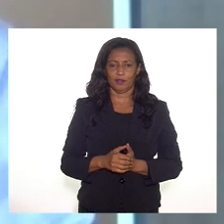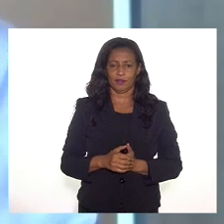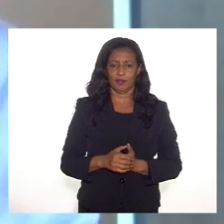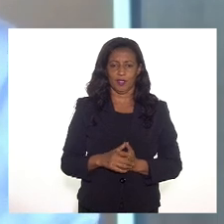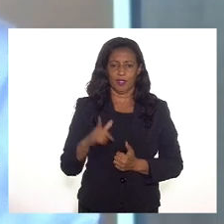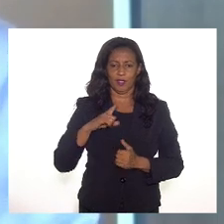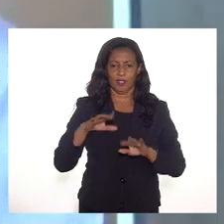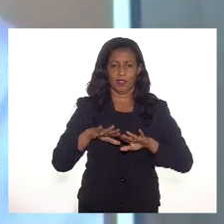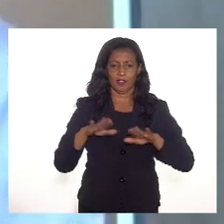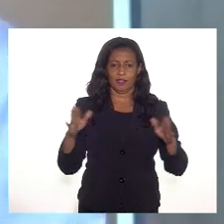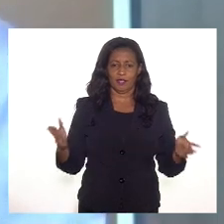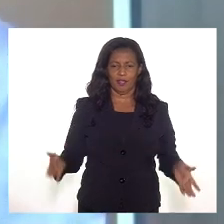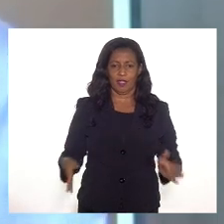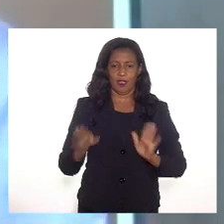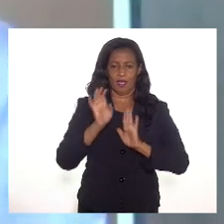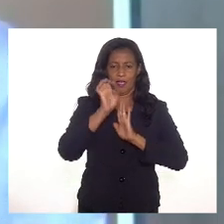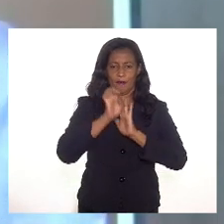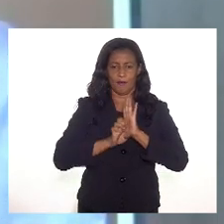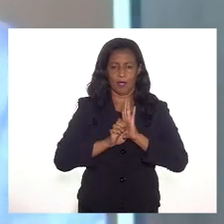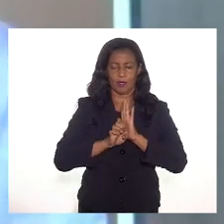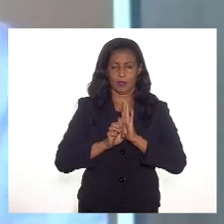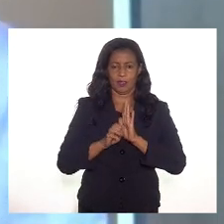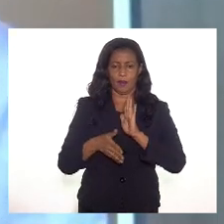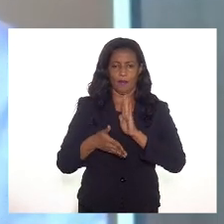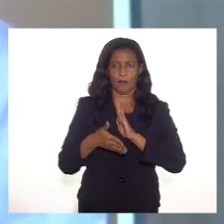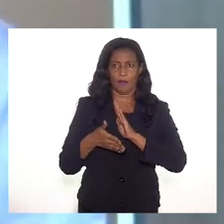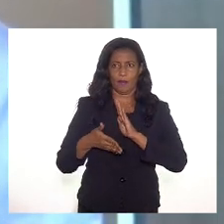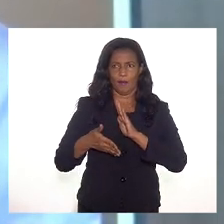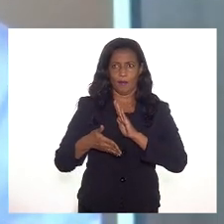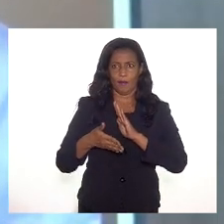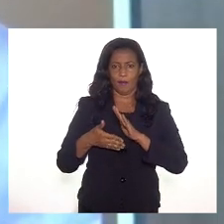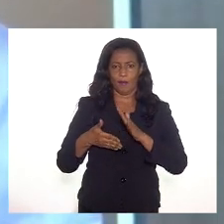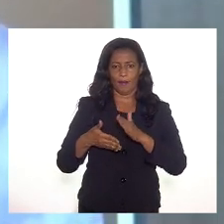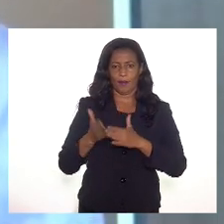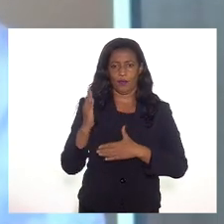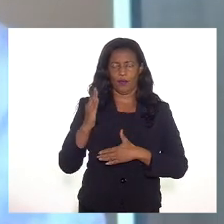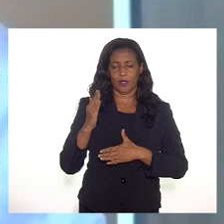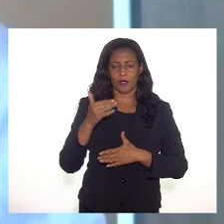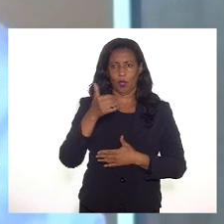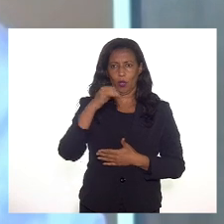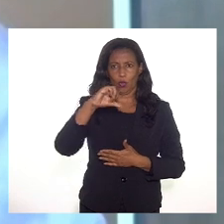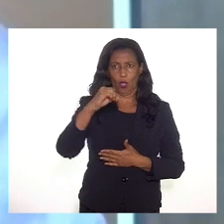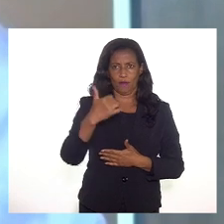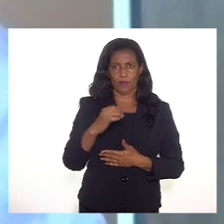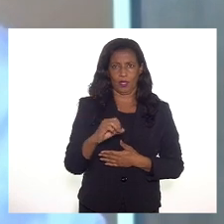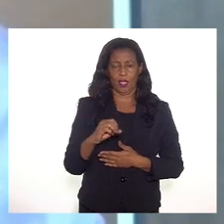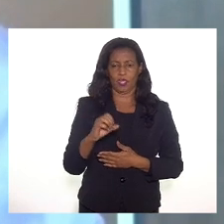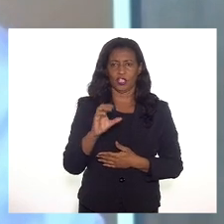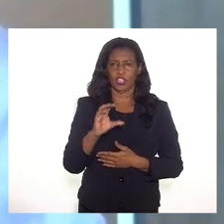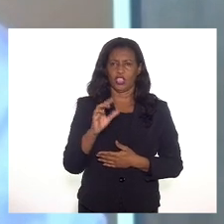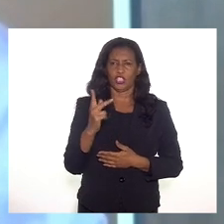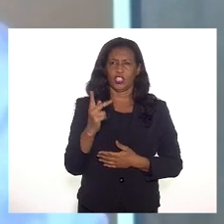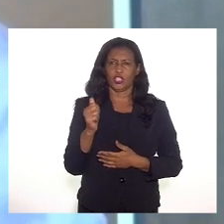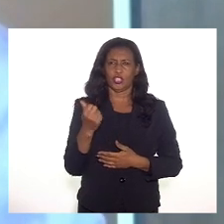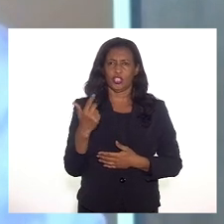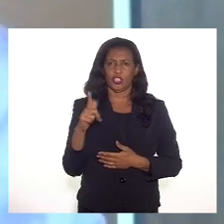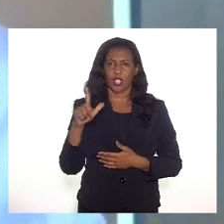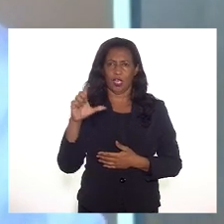mesa as emendas, a aprovação das emendas 9 e 10 do deputado Charles Batista.